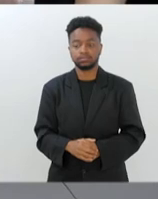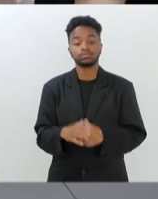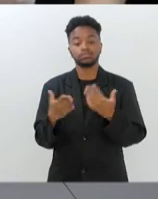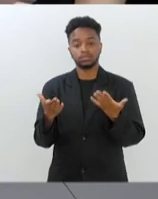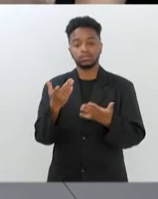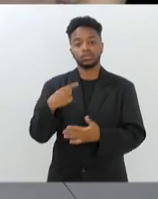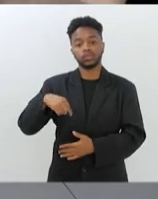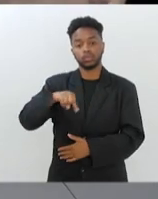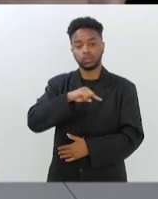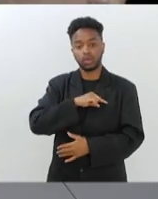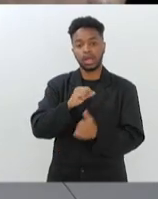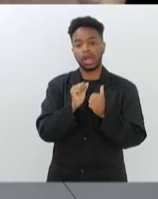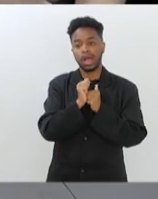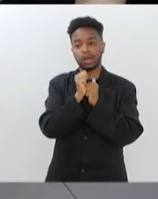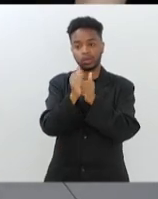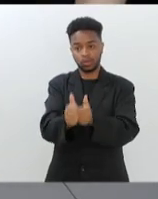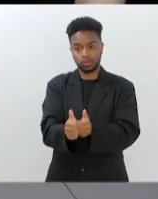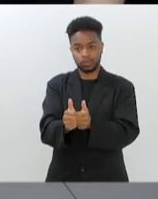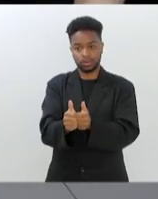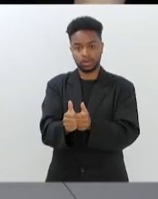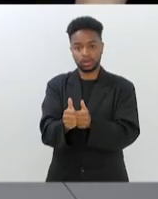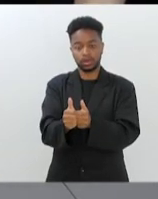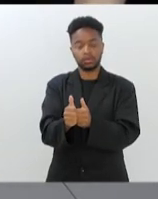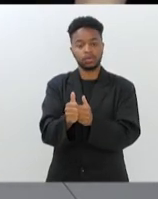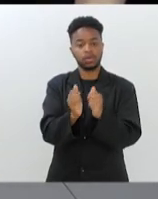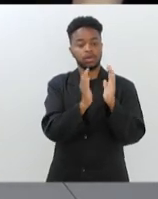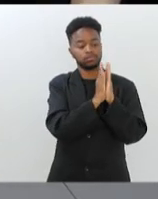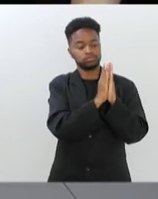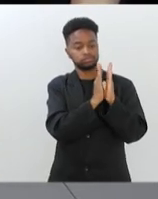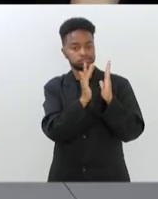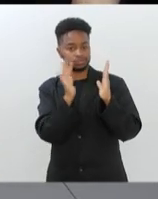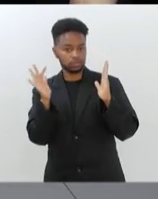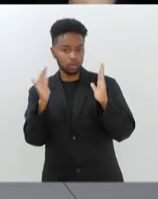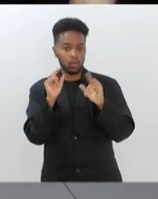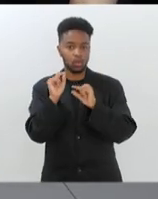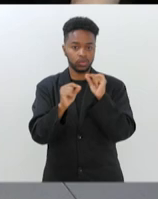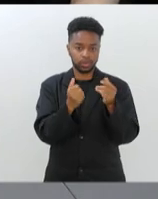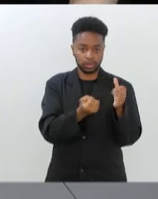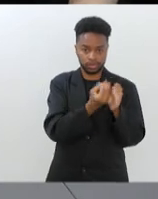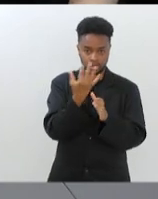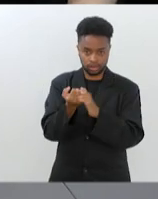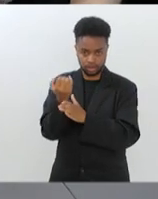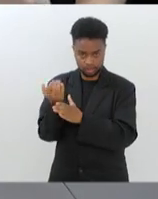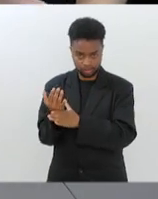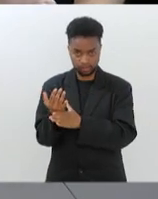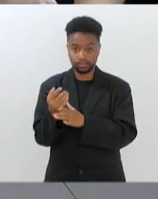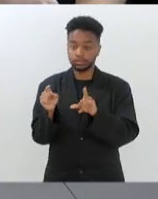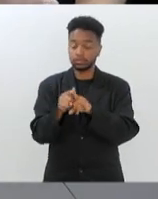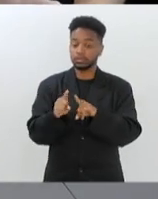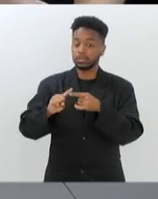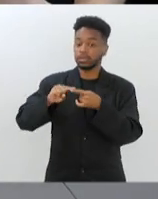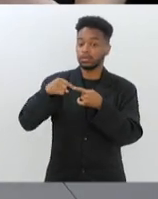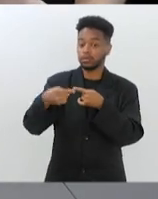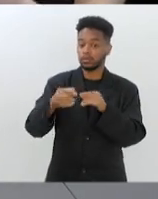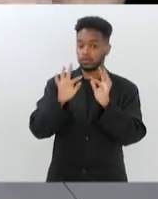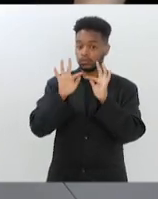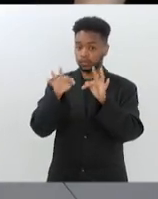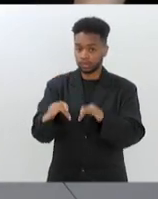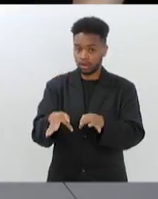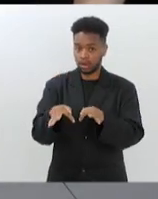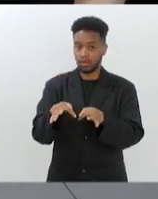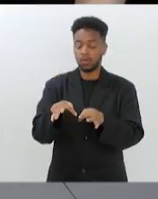reforçando aqui nós acompanhamos toda a produção realizada ao longo dessa campanha certo inclusive ao fim de cada uma delas as